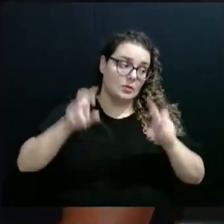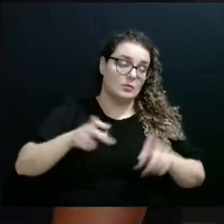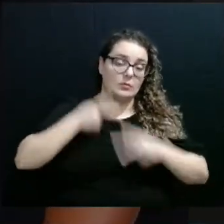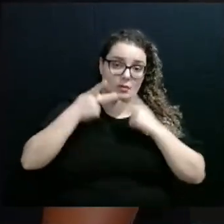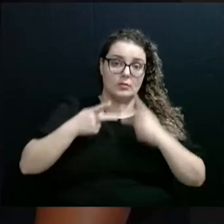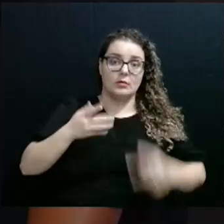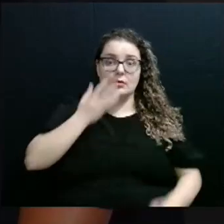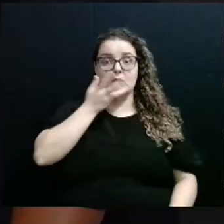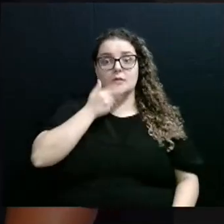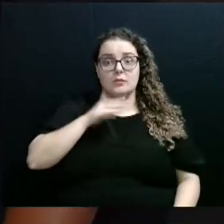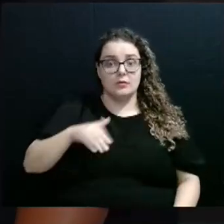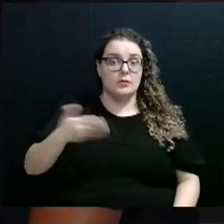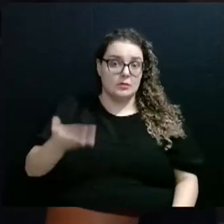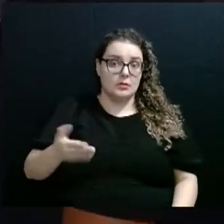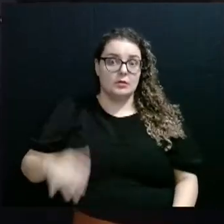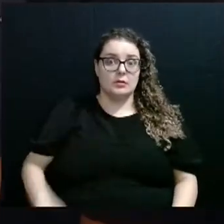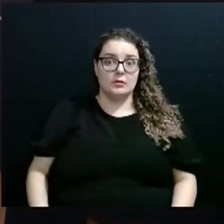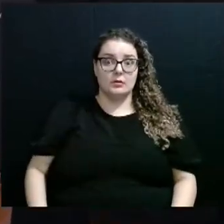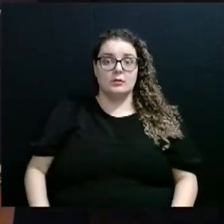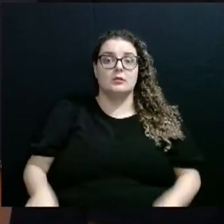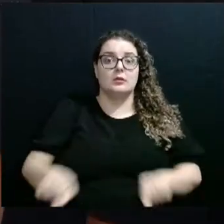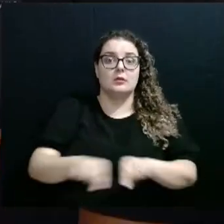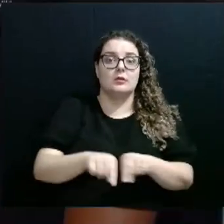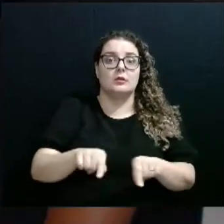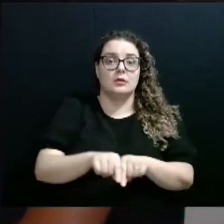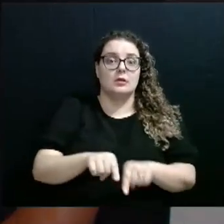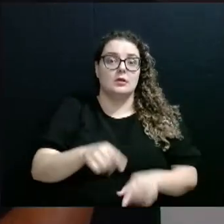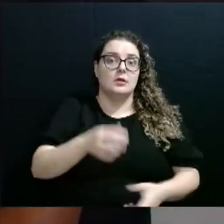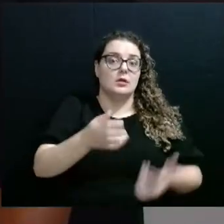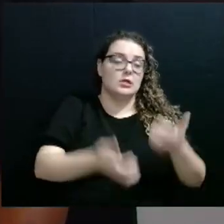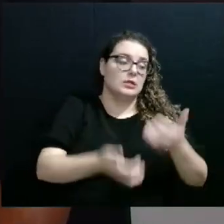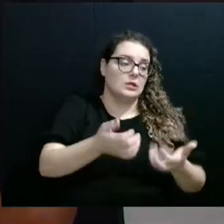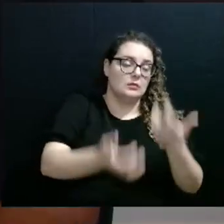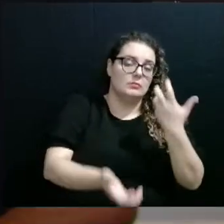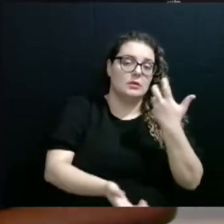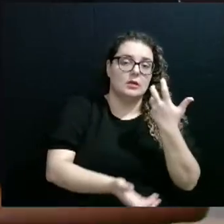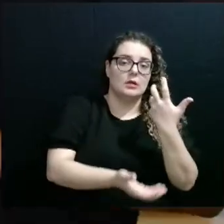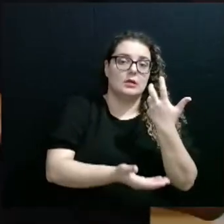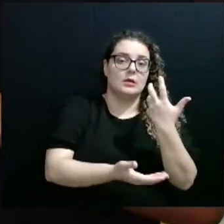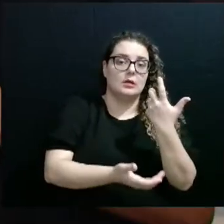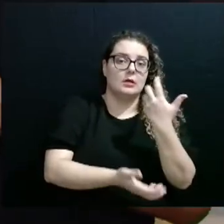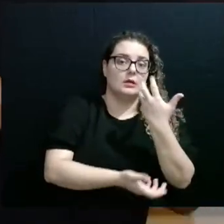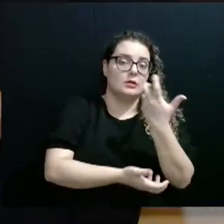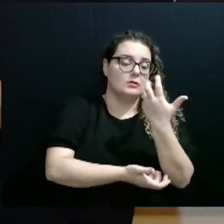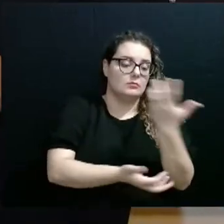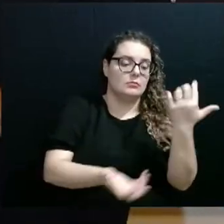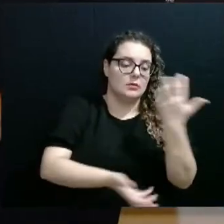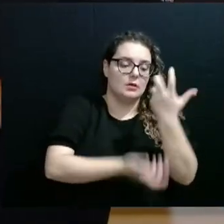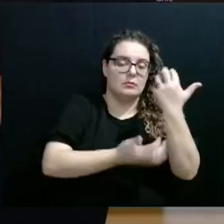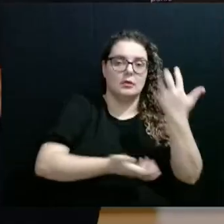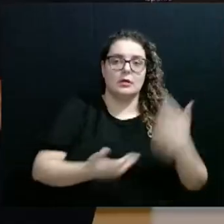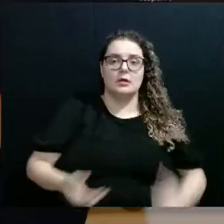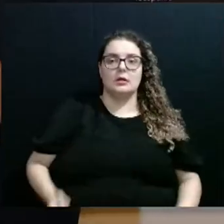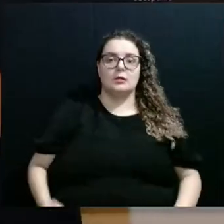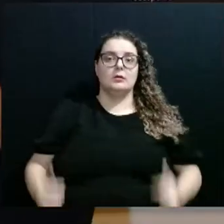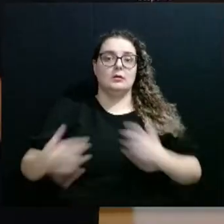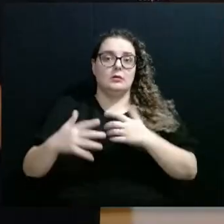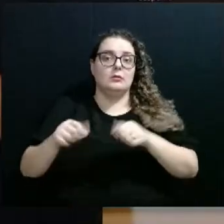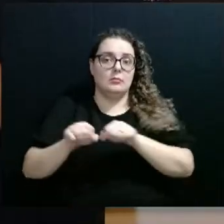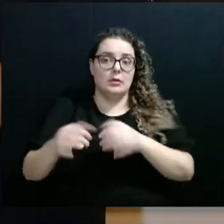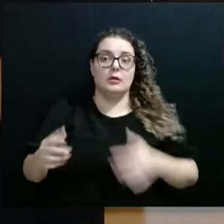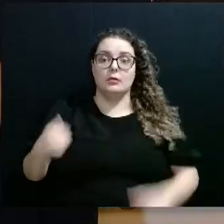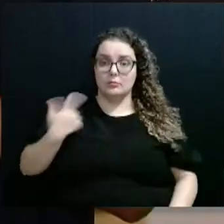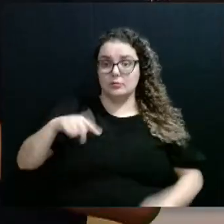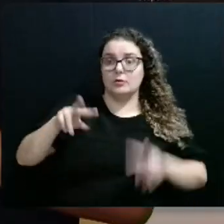aqui, né? Também queimadas, enfim, poluição, expansão urbana. Isso, o tema nosso, o tema